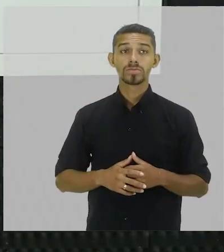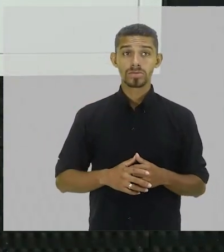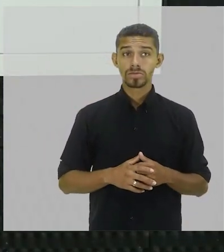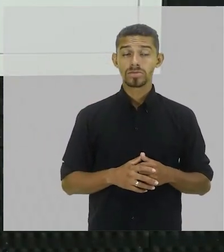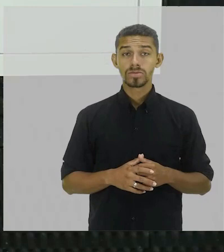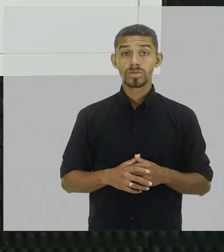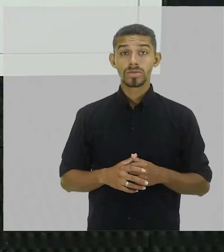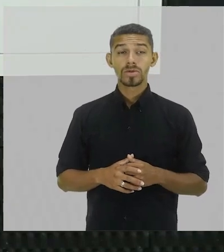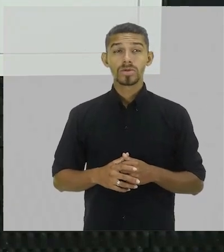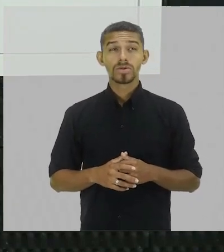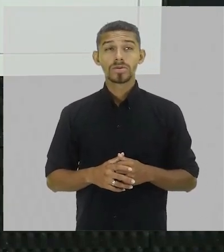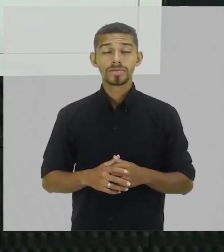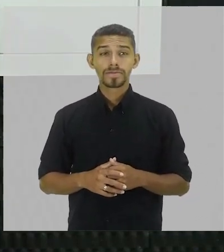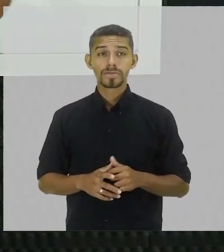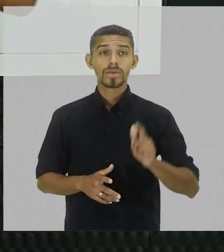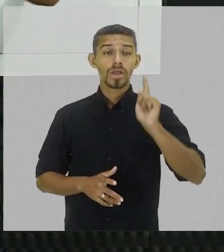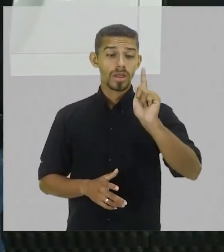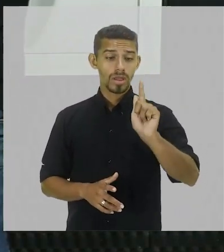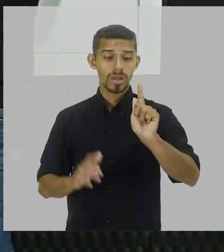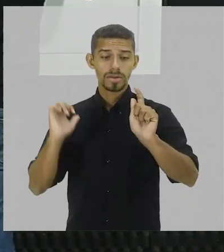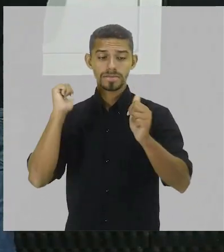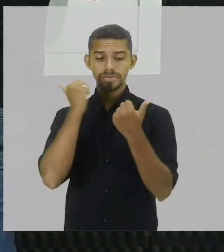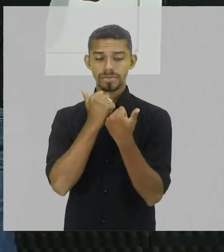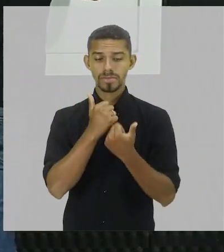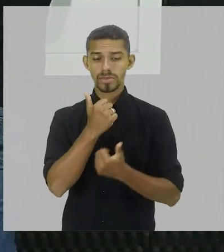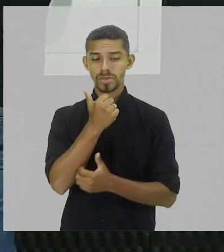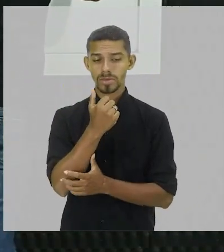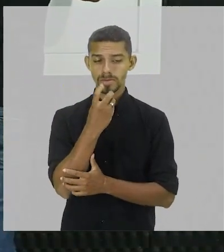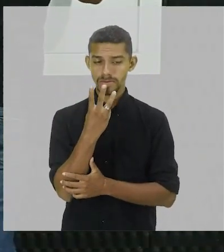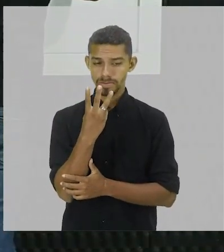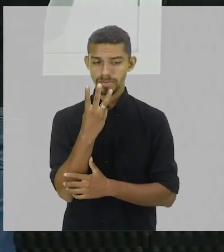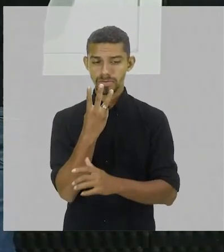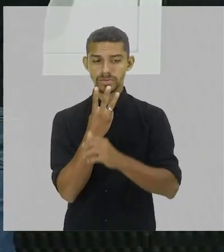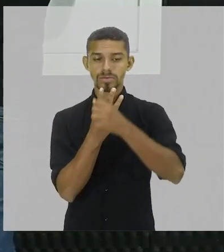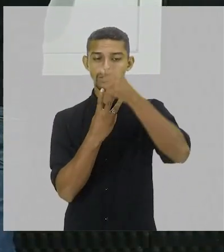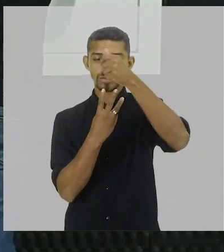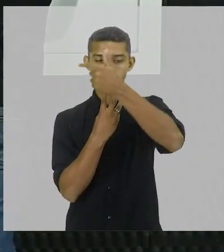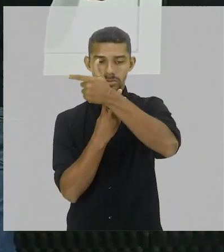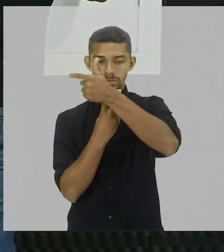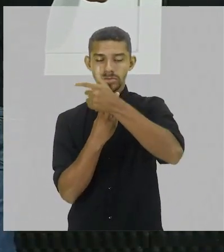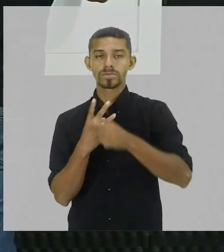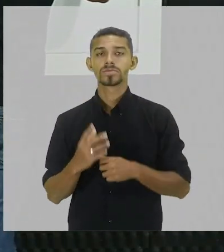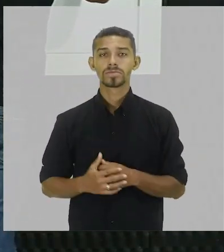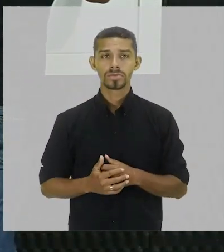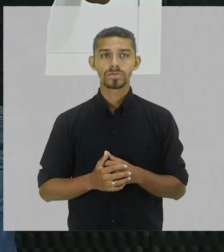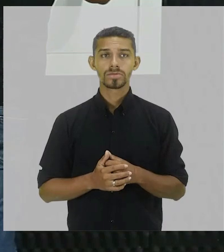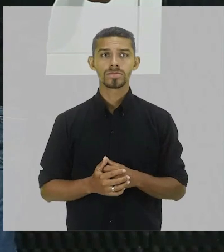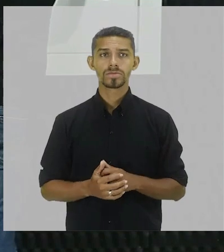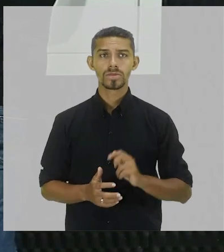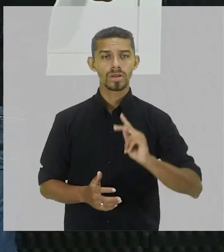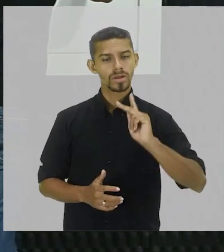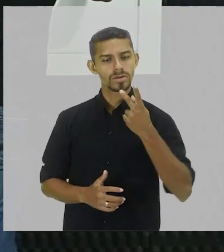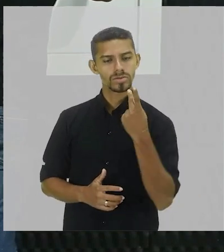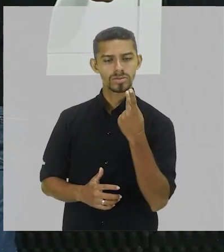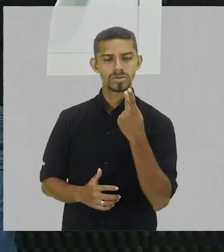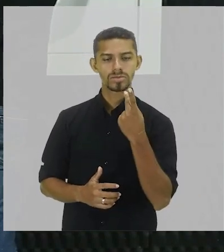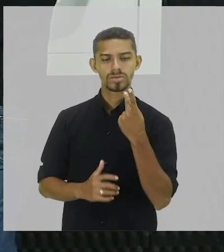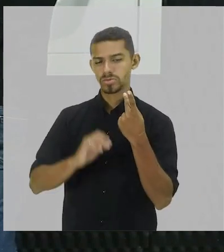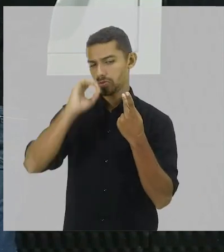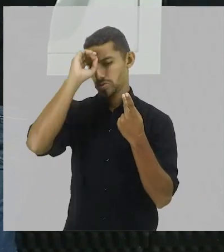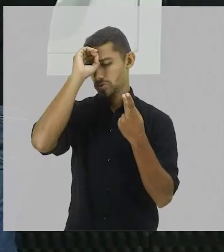A geratriz ele falou que é 13. 13 ao quadrado. A altura é o que eu quero